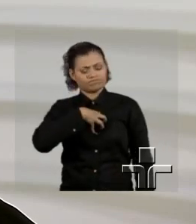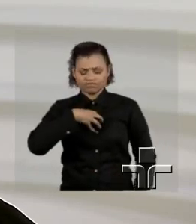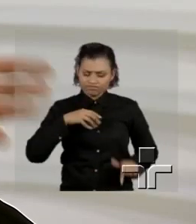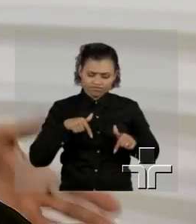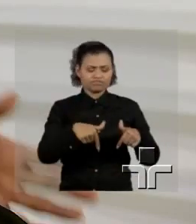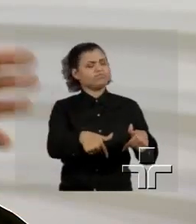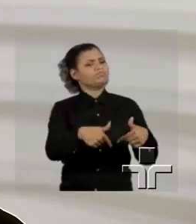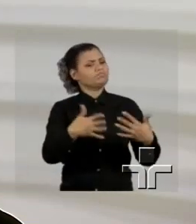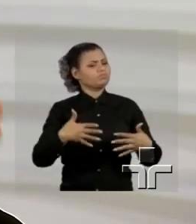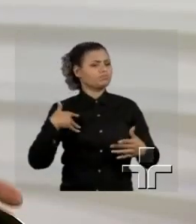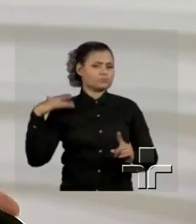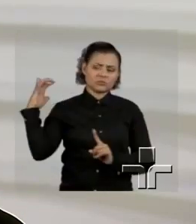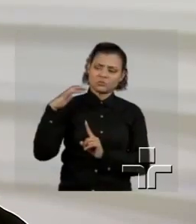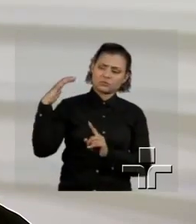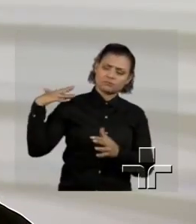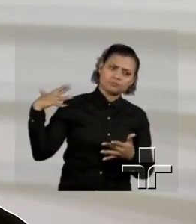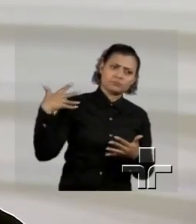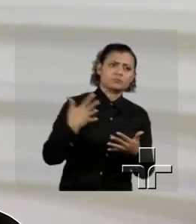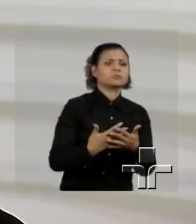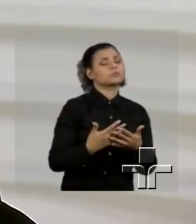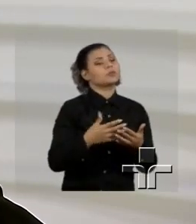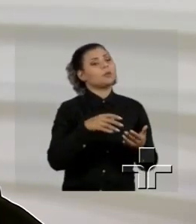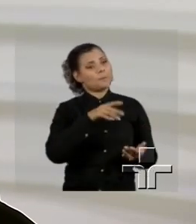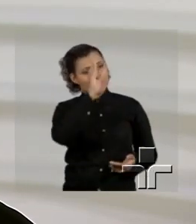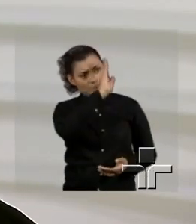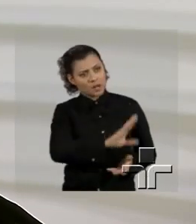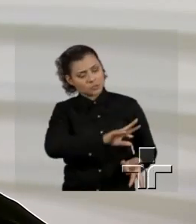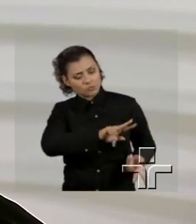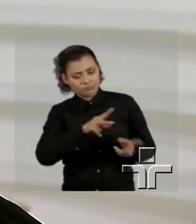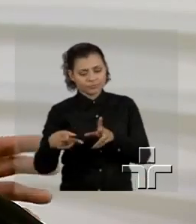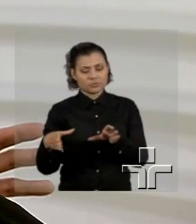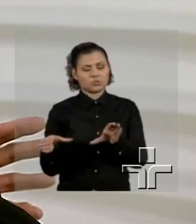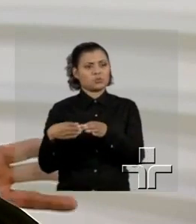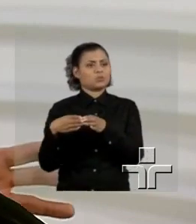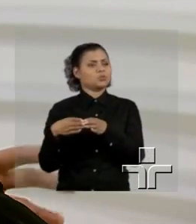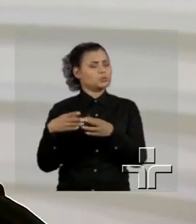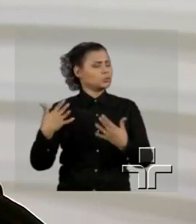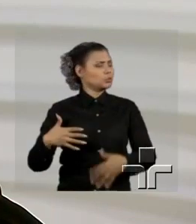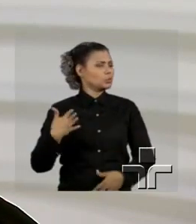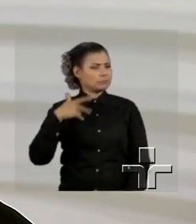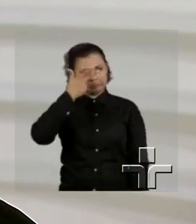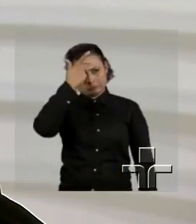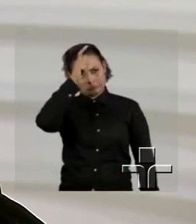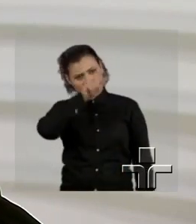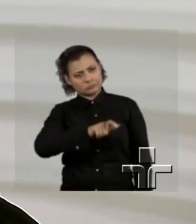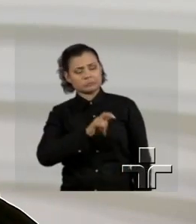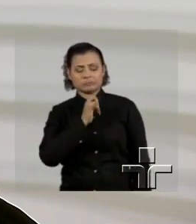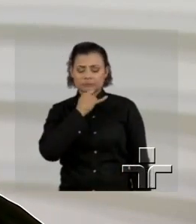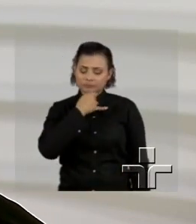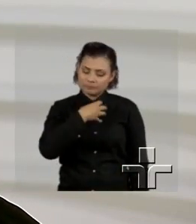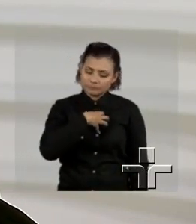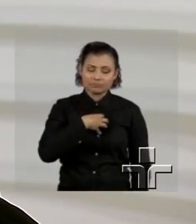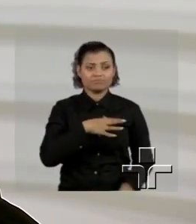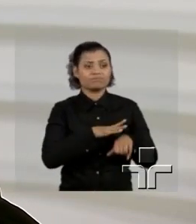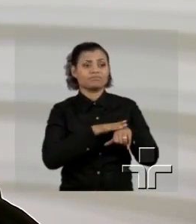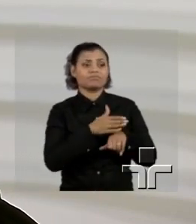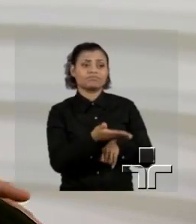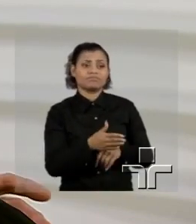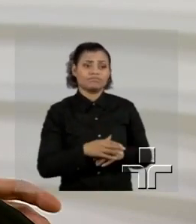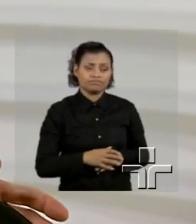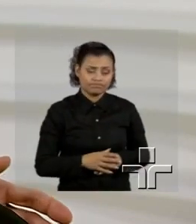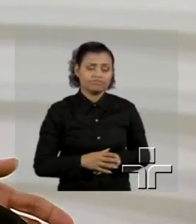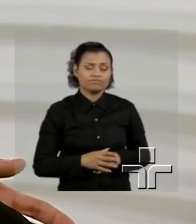preocupado exatamente com isso, porque é um mecanismo, o Twitter é onde eu falo com você e todo mundo pode participar da conversa,